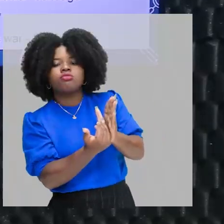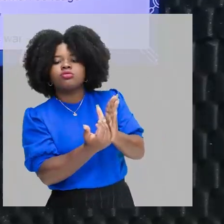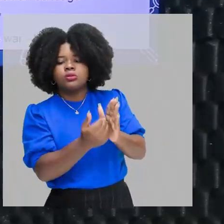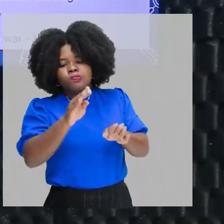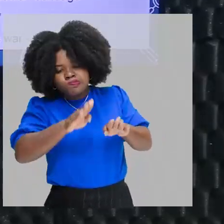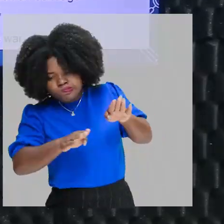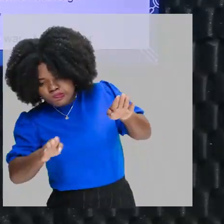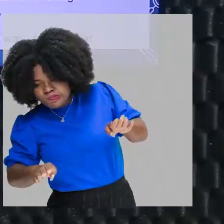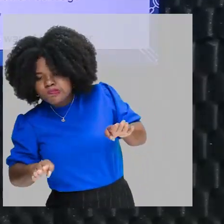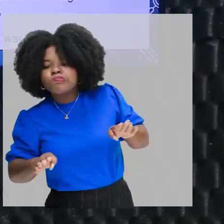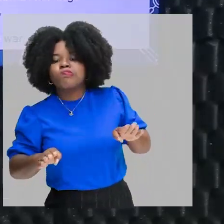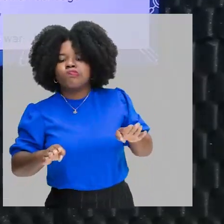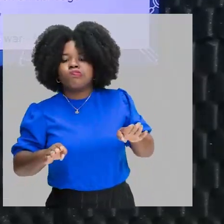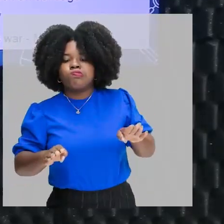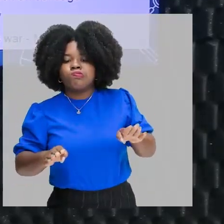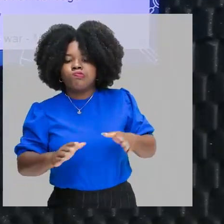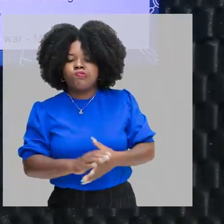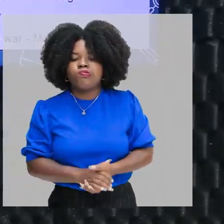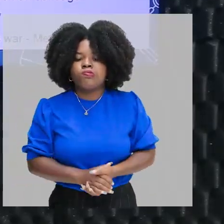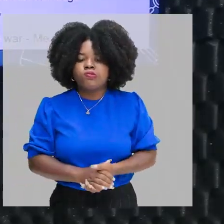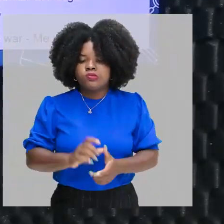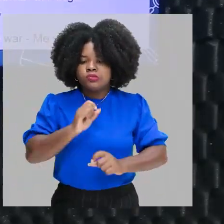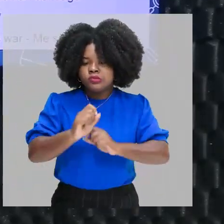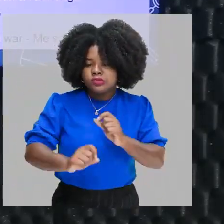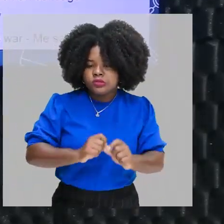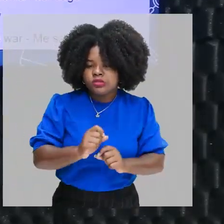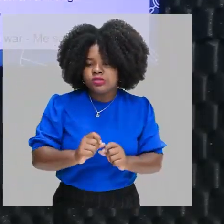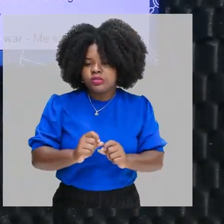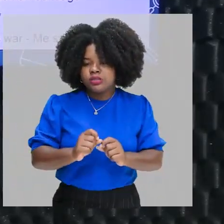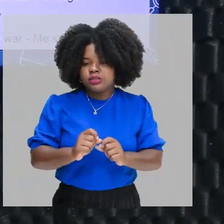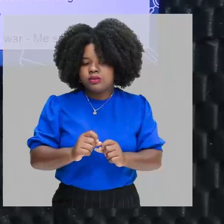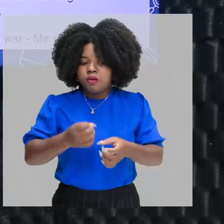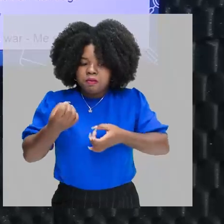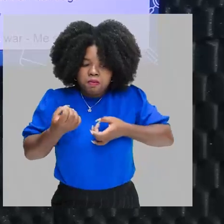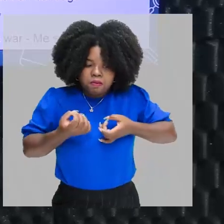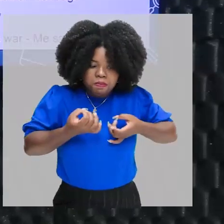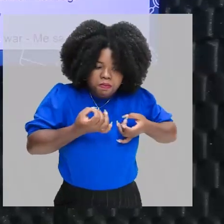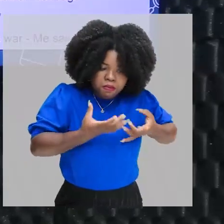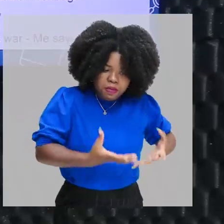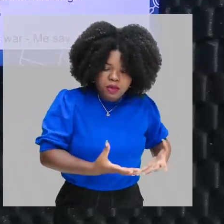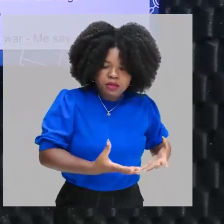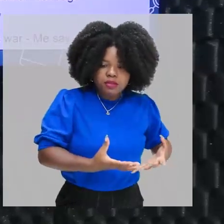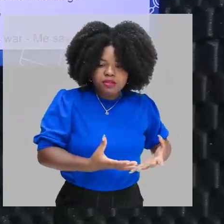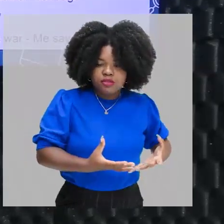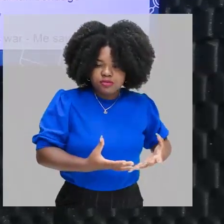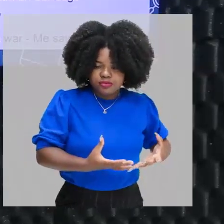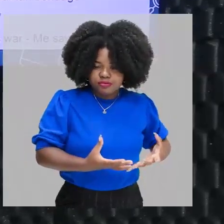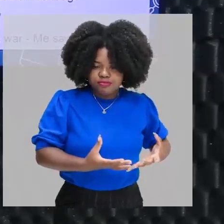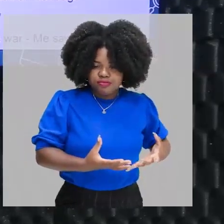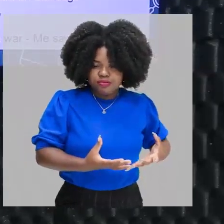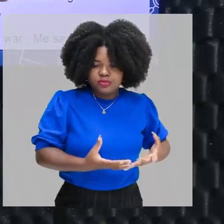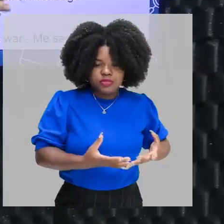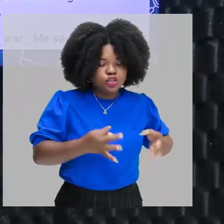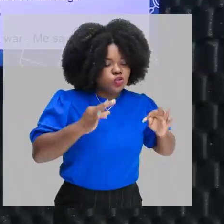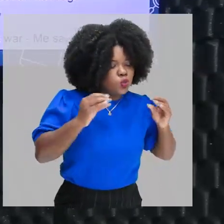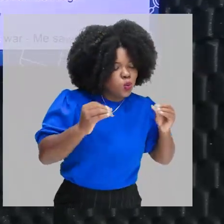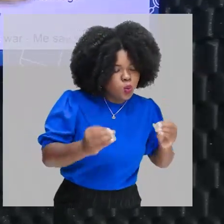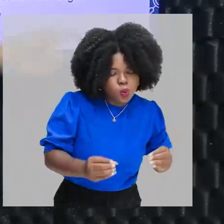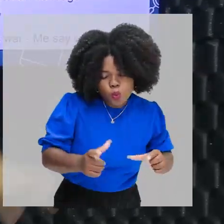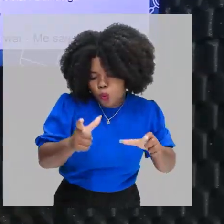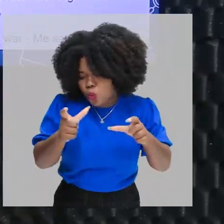e permanentemente descreditada e abandonada, vírgula, todo